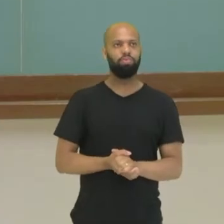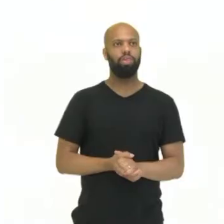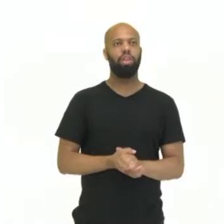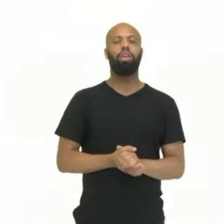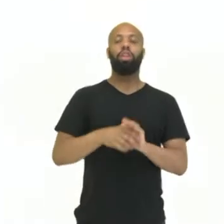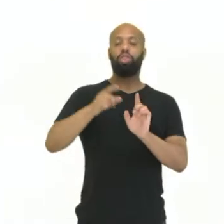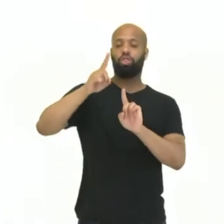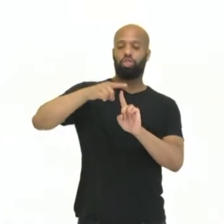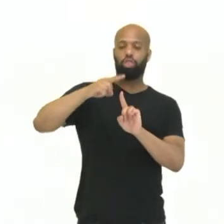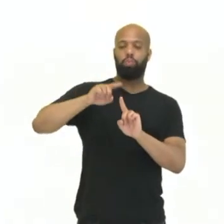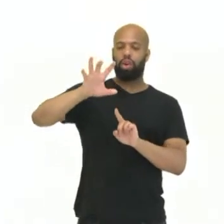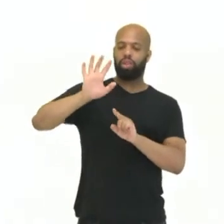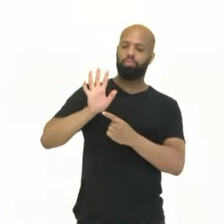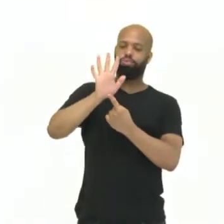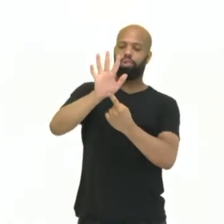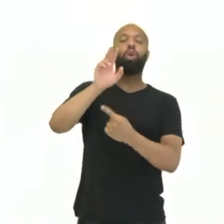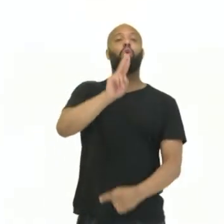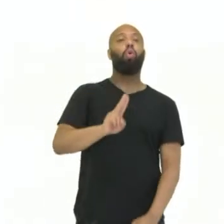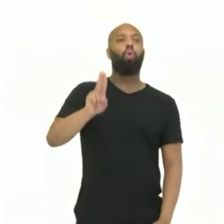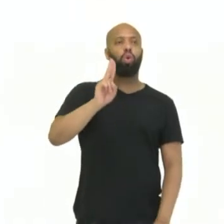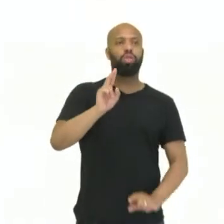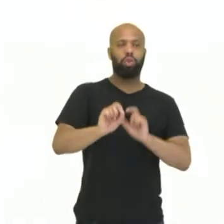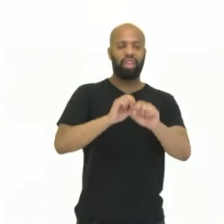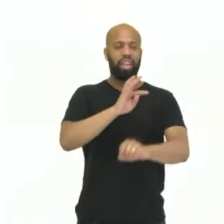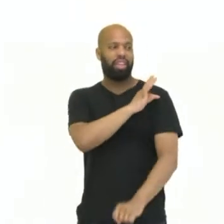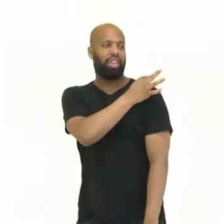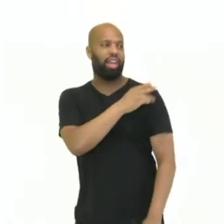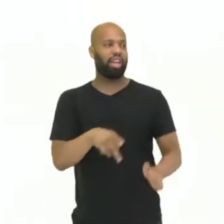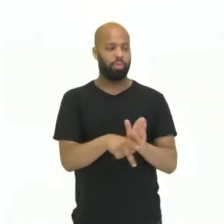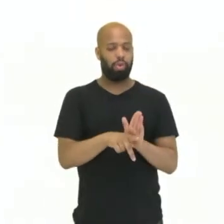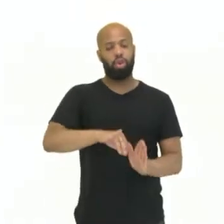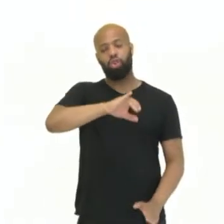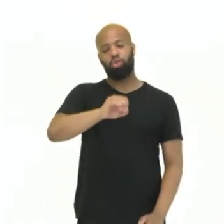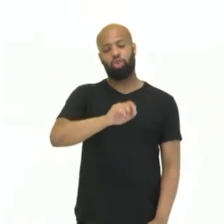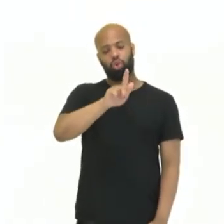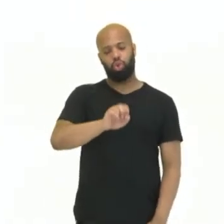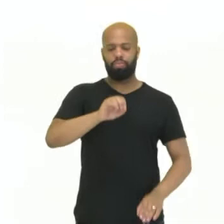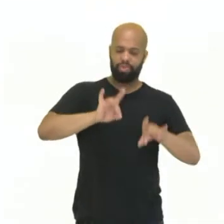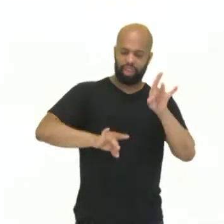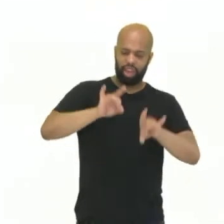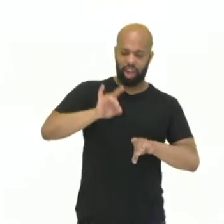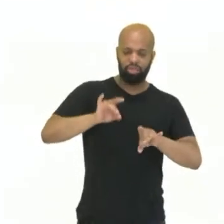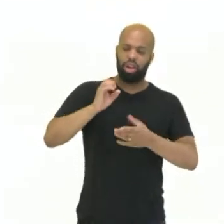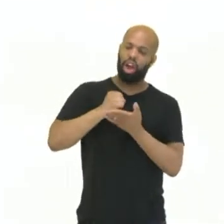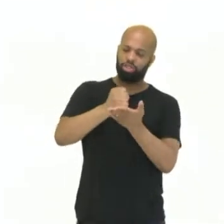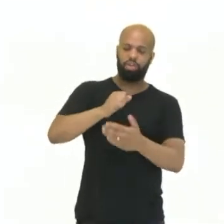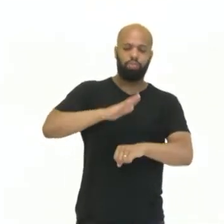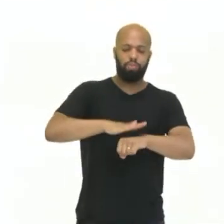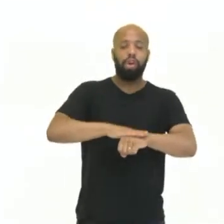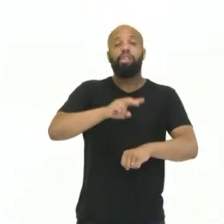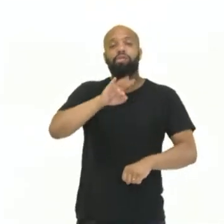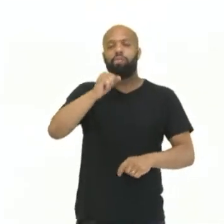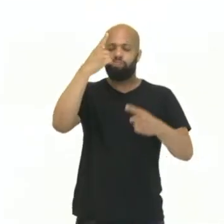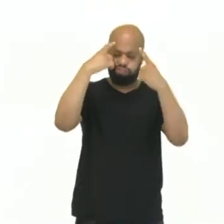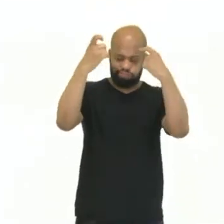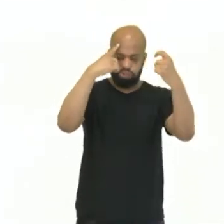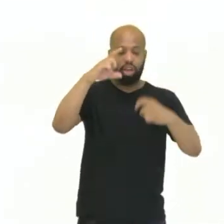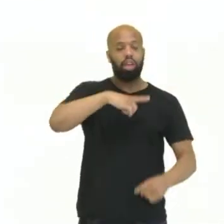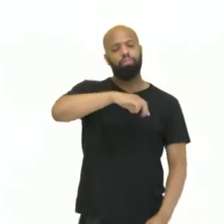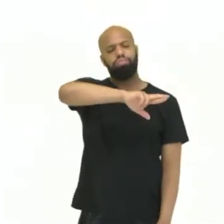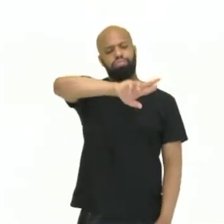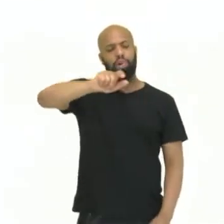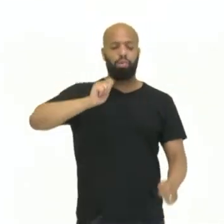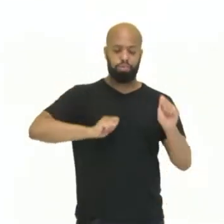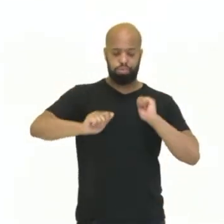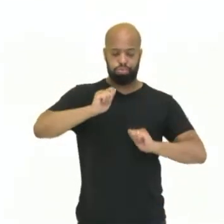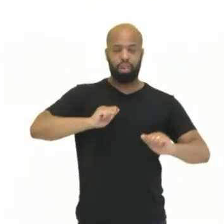Esse tipo de apresentação utiliza muito, né, técnicas de jogos teatrais para auxiliar na improvisação do artista. Existem diversos artistas